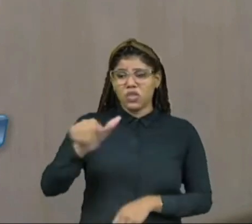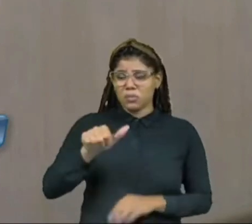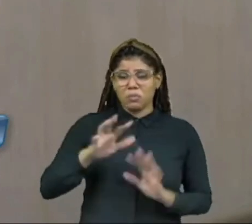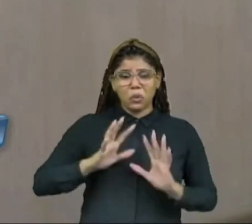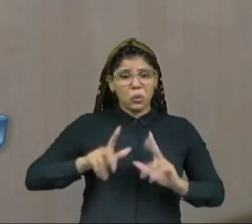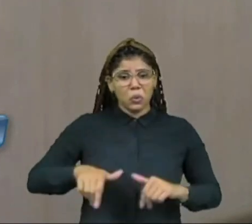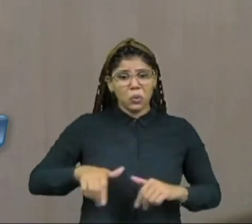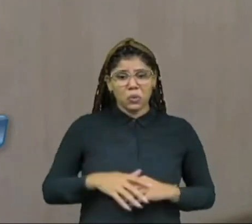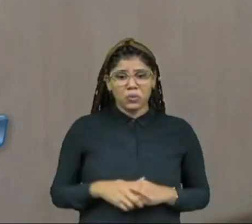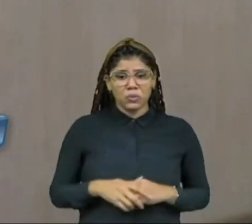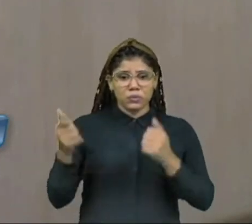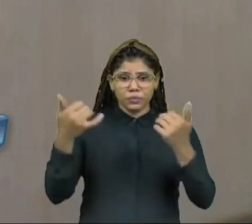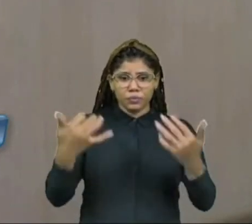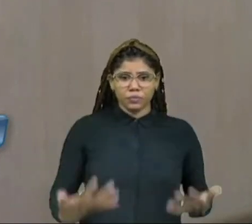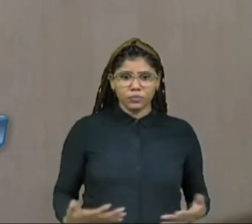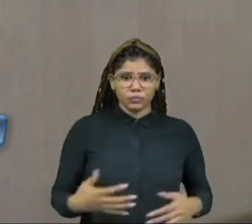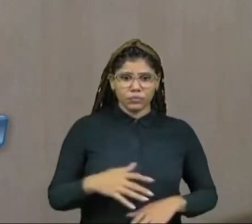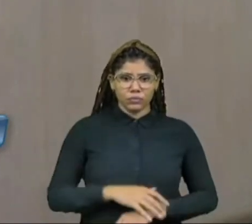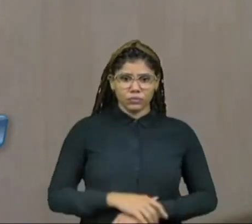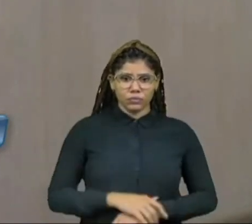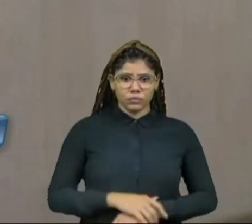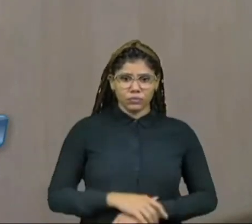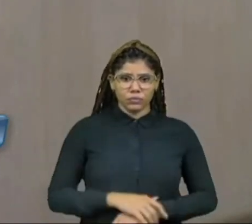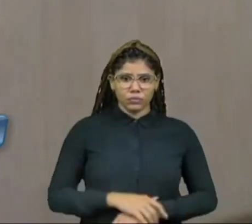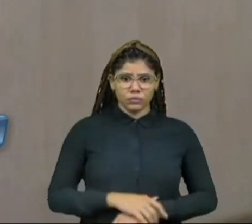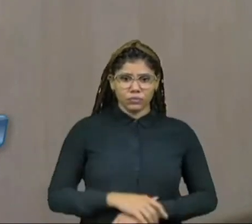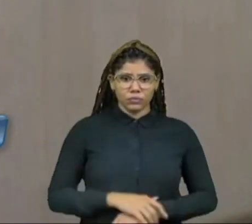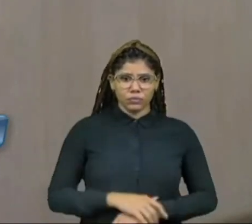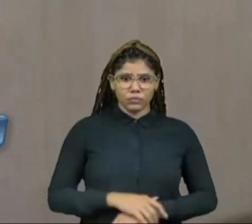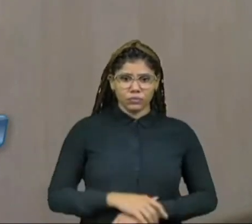Tenham essa humildade de chamar o setor para discutir.